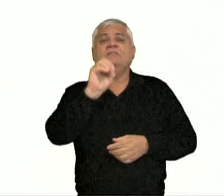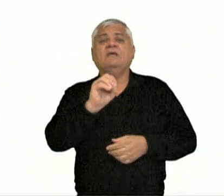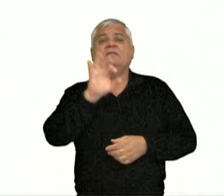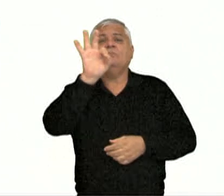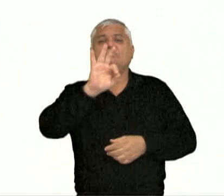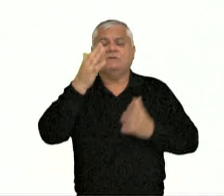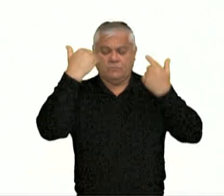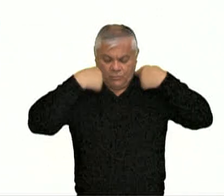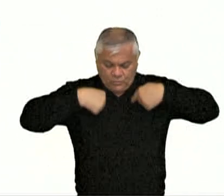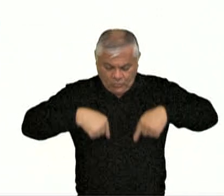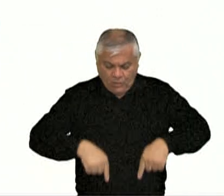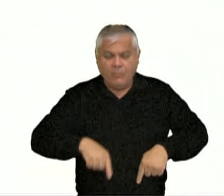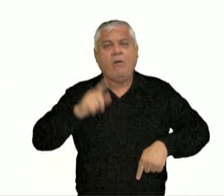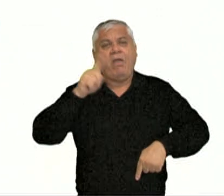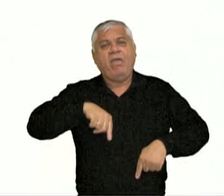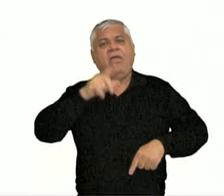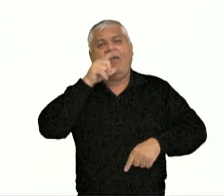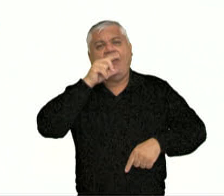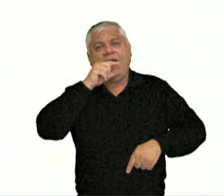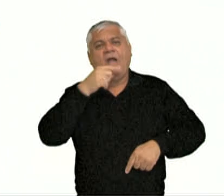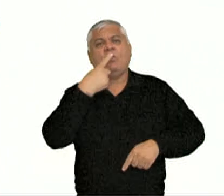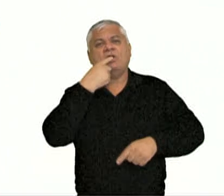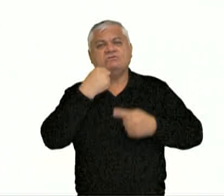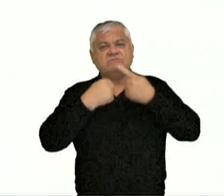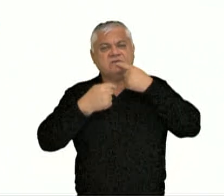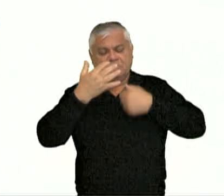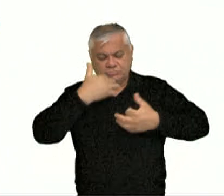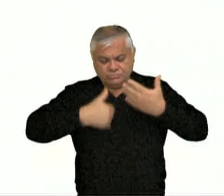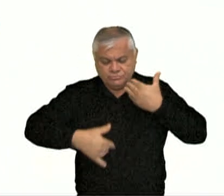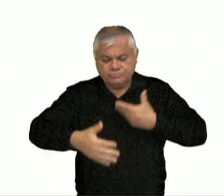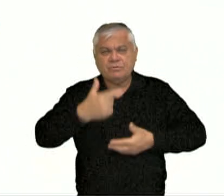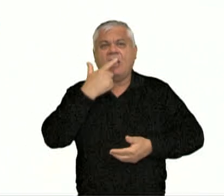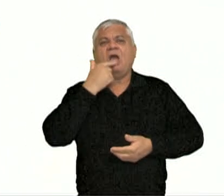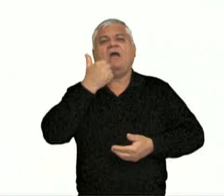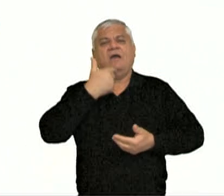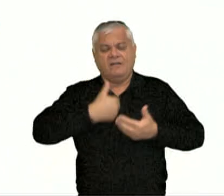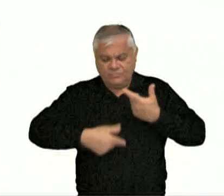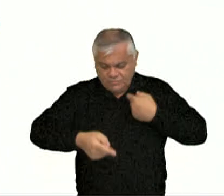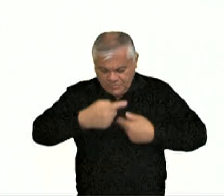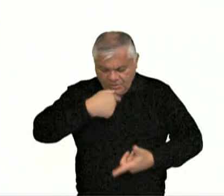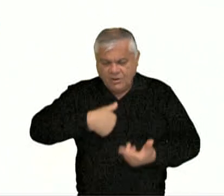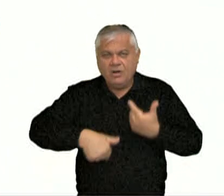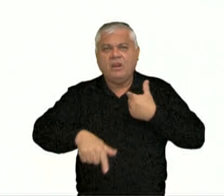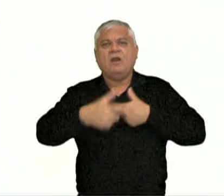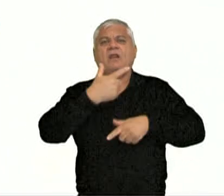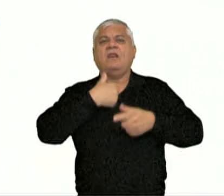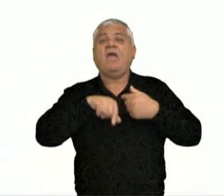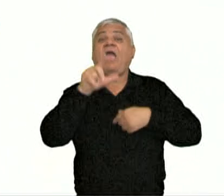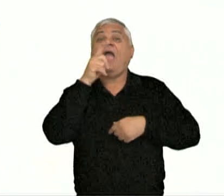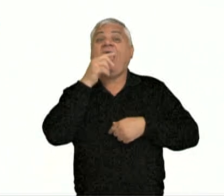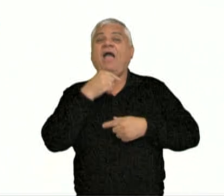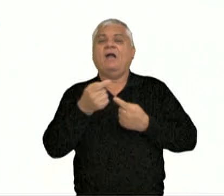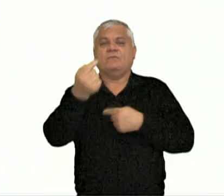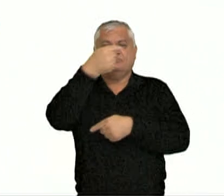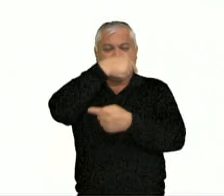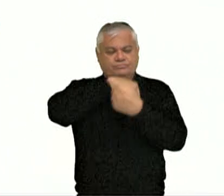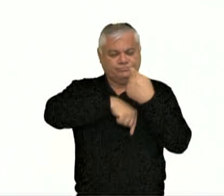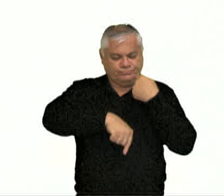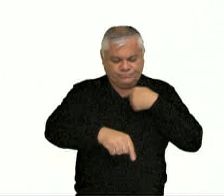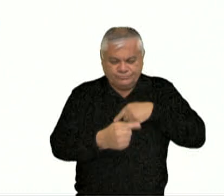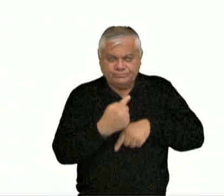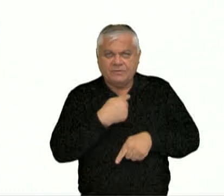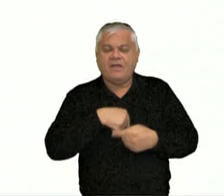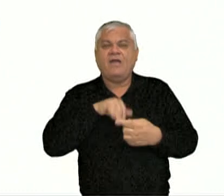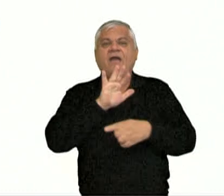por água, inclusive o nosso sangue. A água que bebemos entra nos nossos vasos sanguíneos, aumenta o